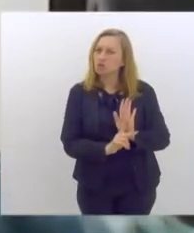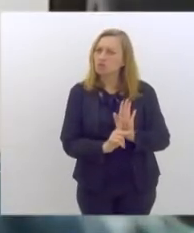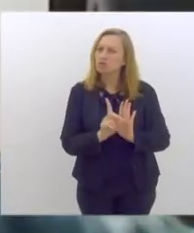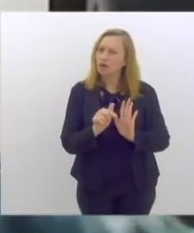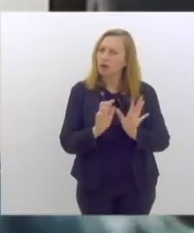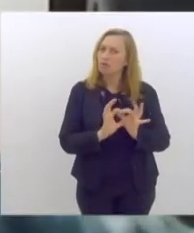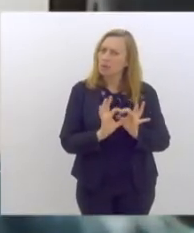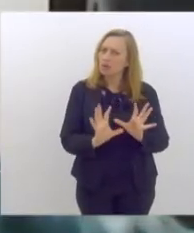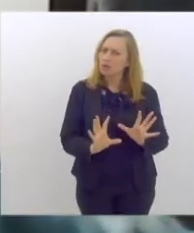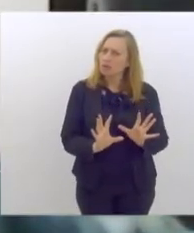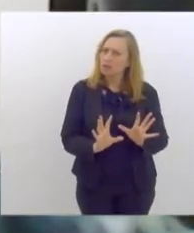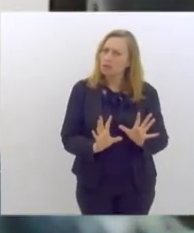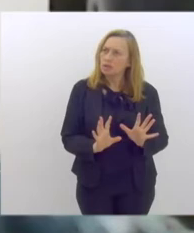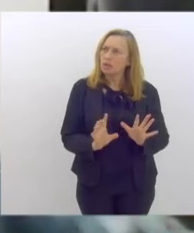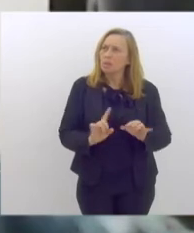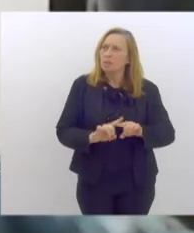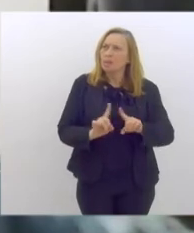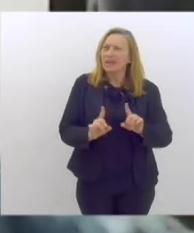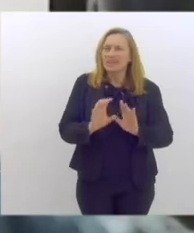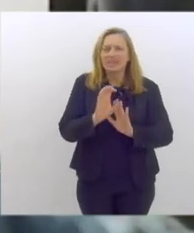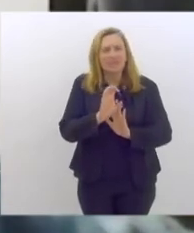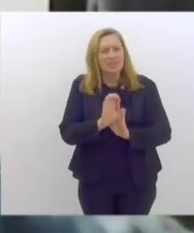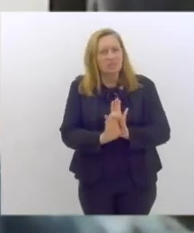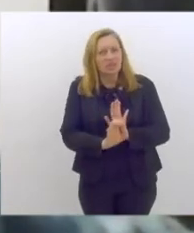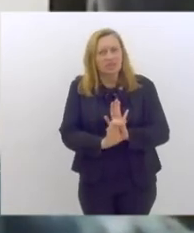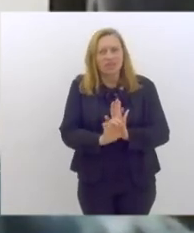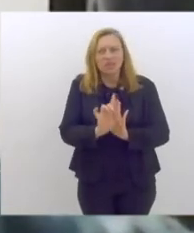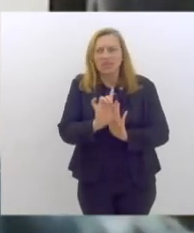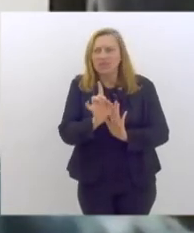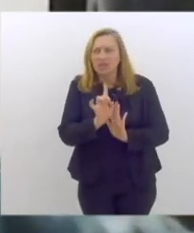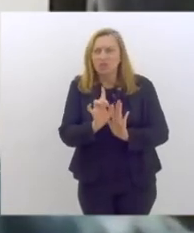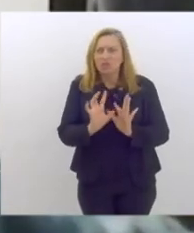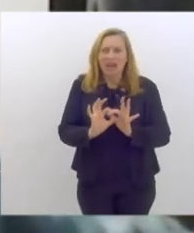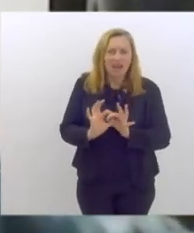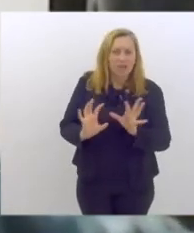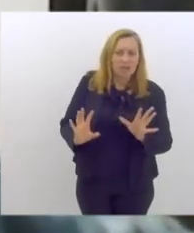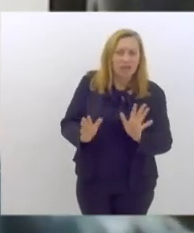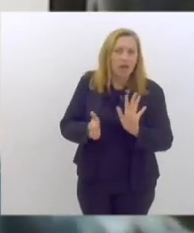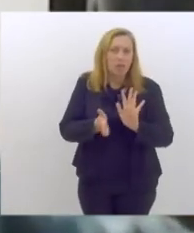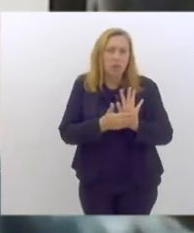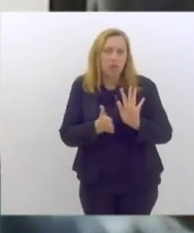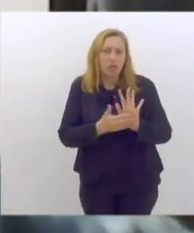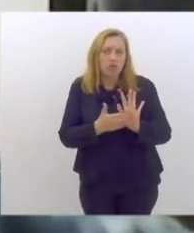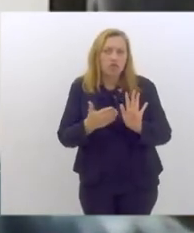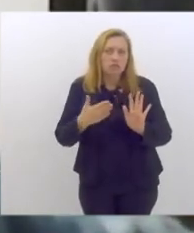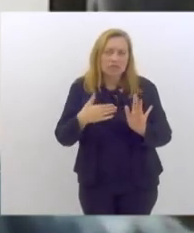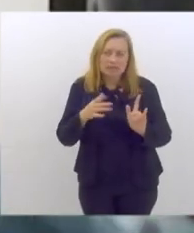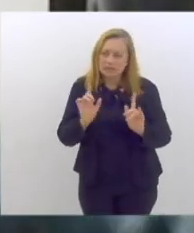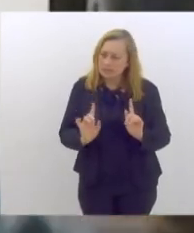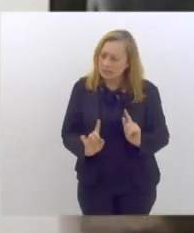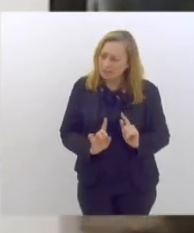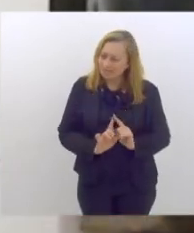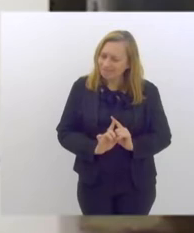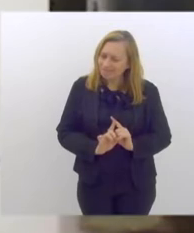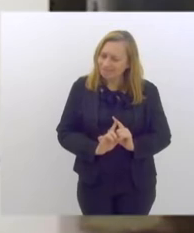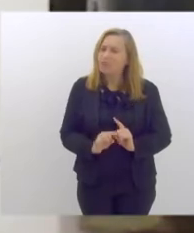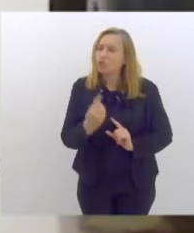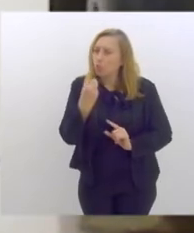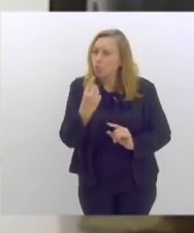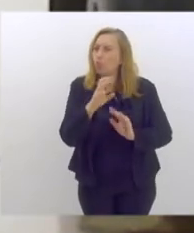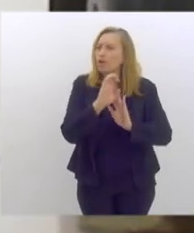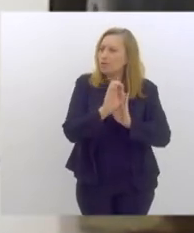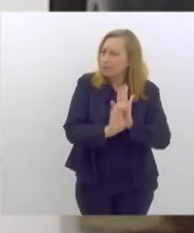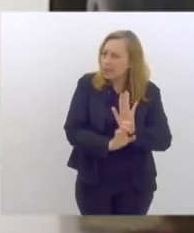é autorizativo mas a ementa não tá autorizativa minha proposta e seria uma